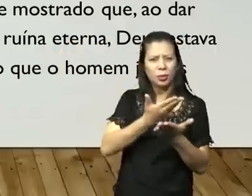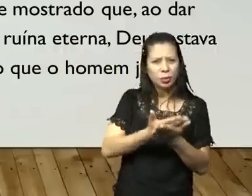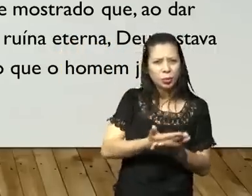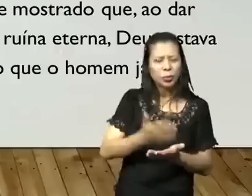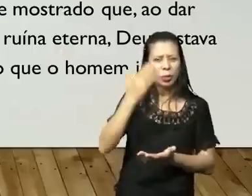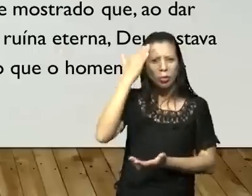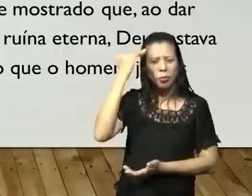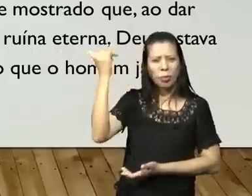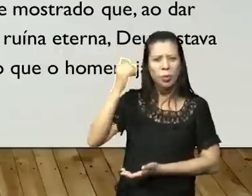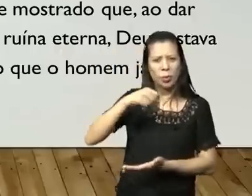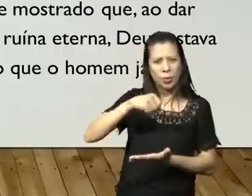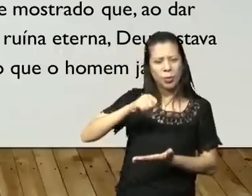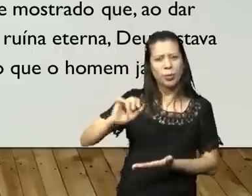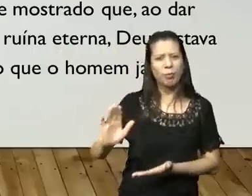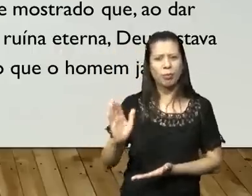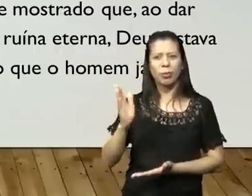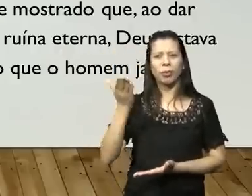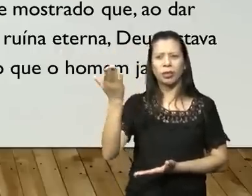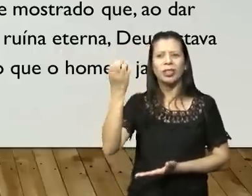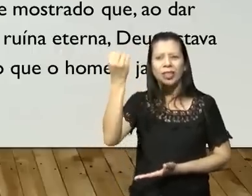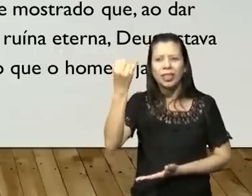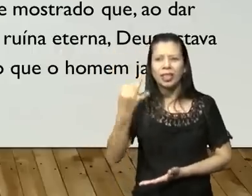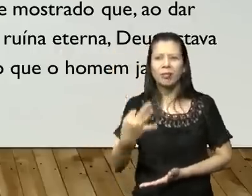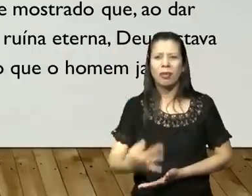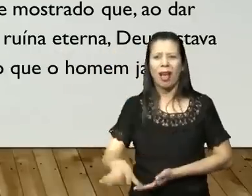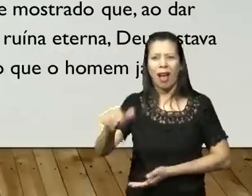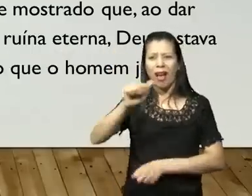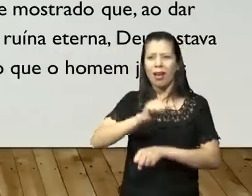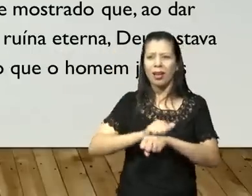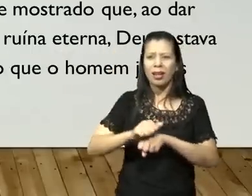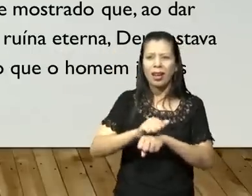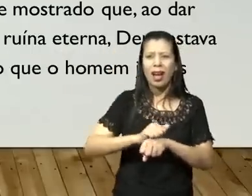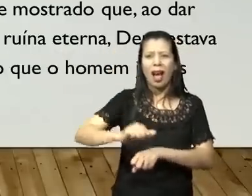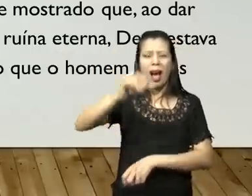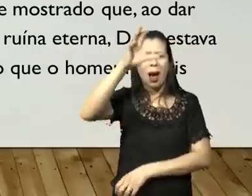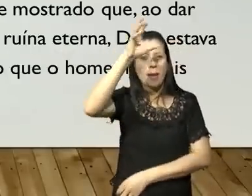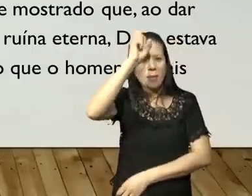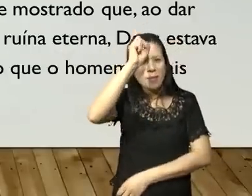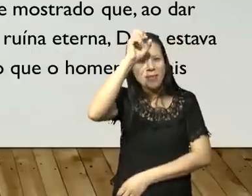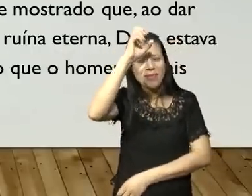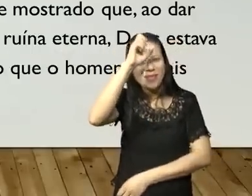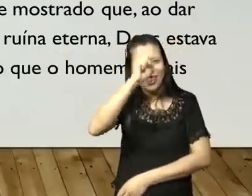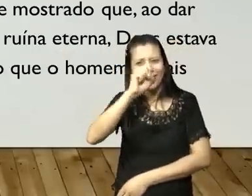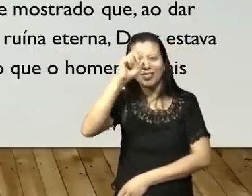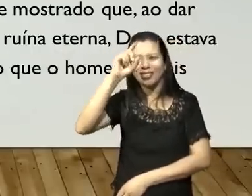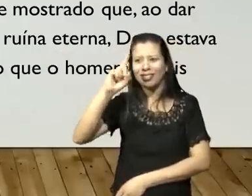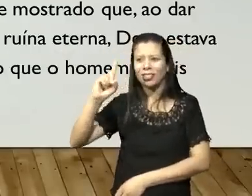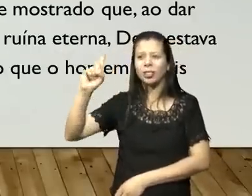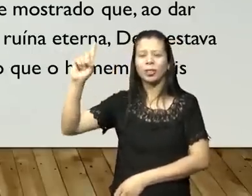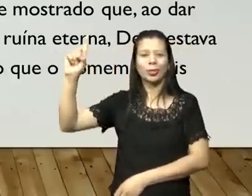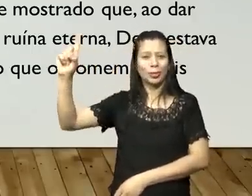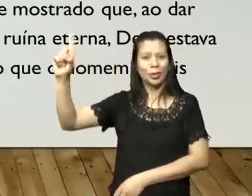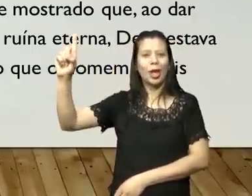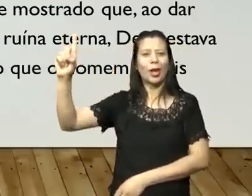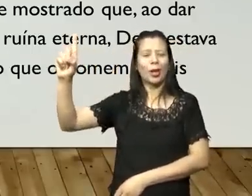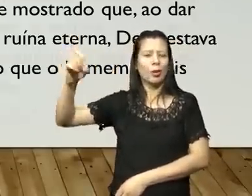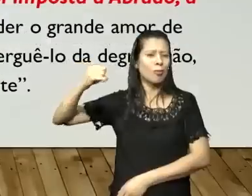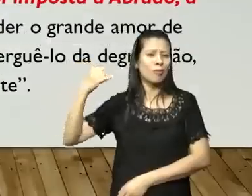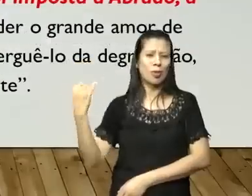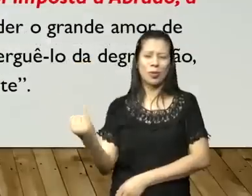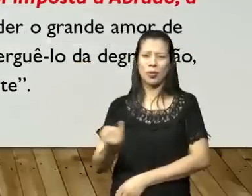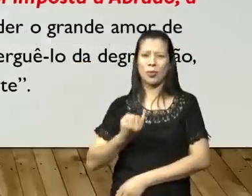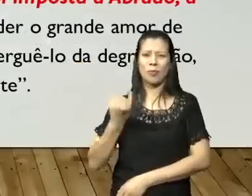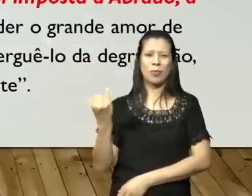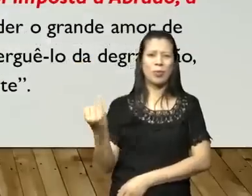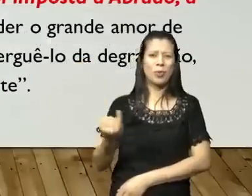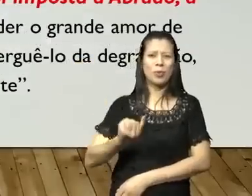leia o Capítulo inteiro lá Dias de Luta Abraão aprendeu de Deus a maior lição que já foi dada um